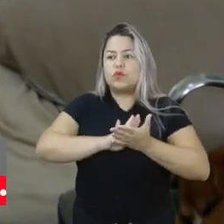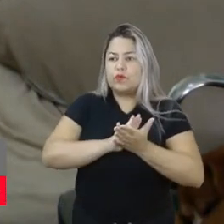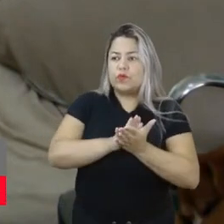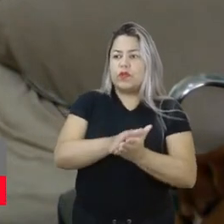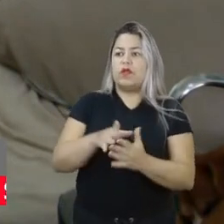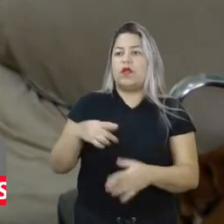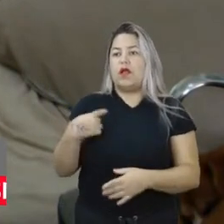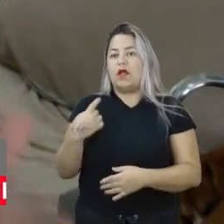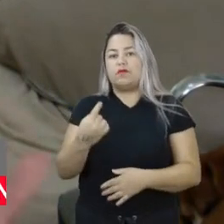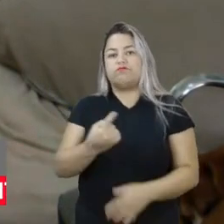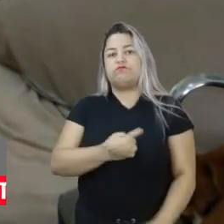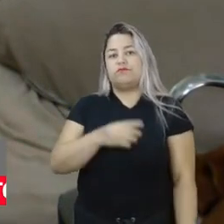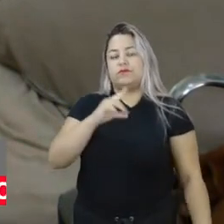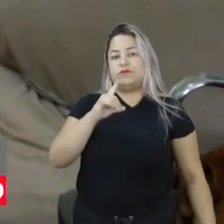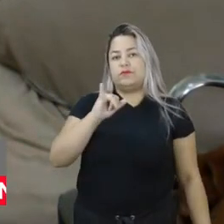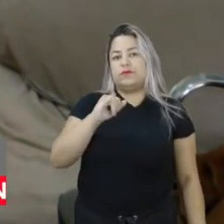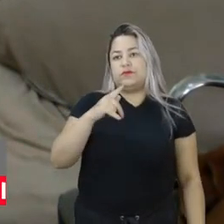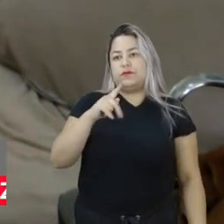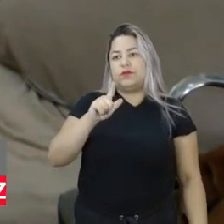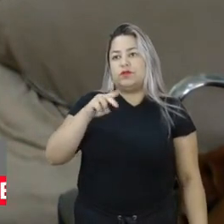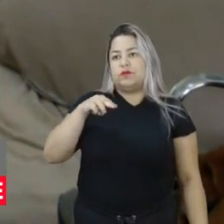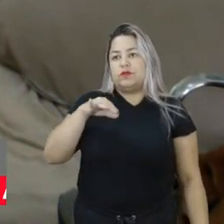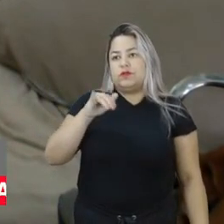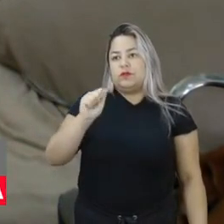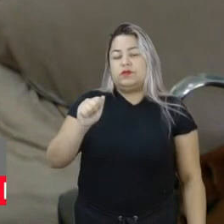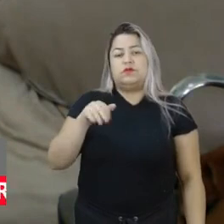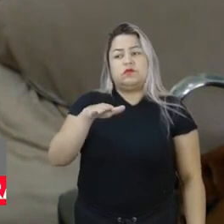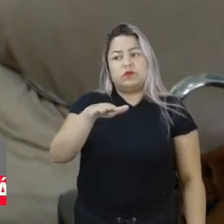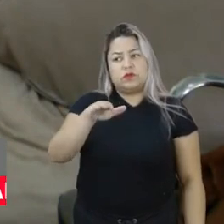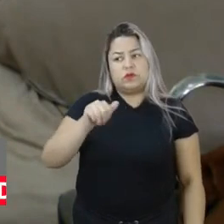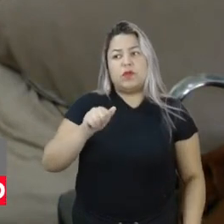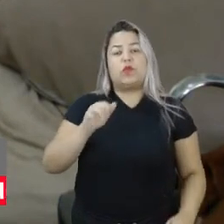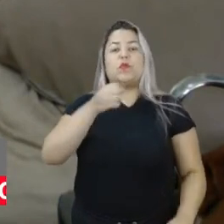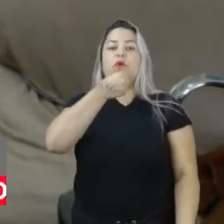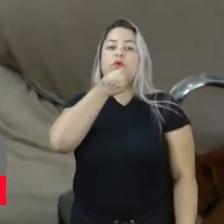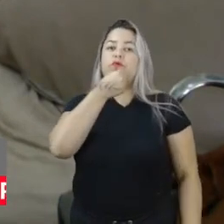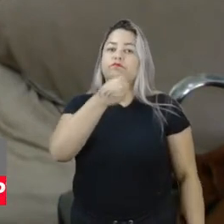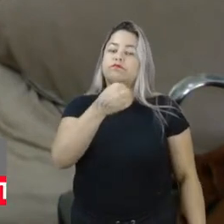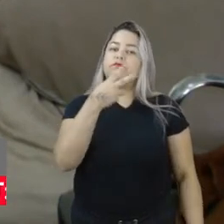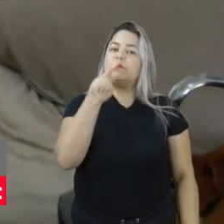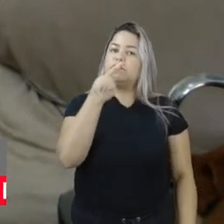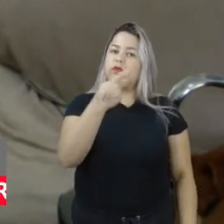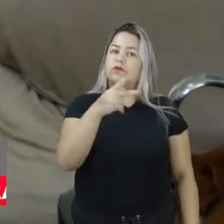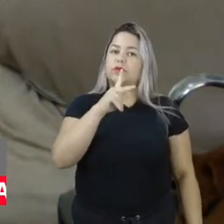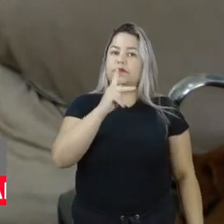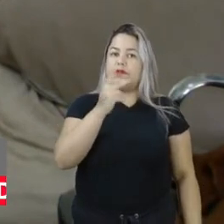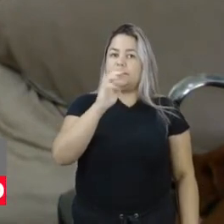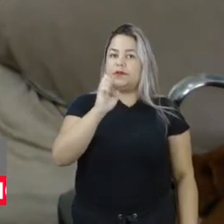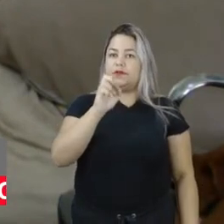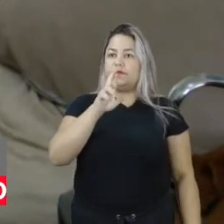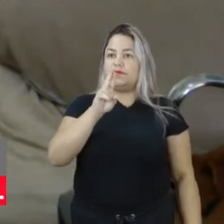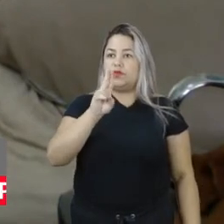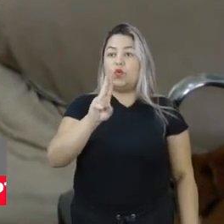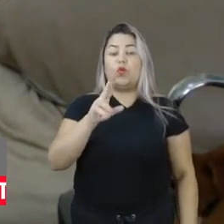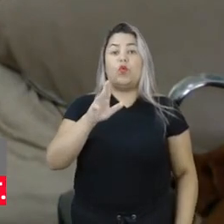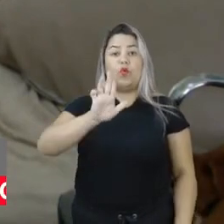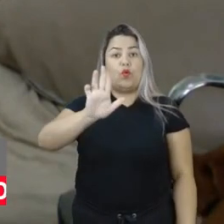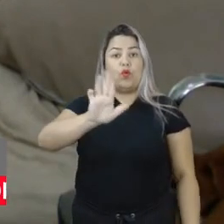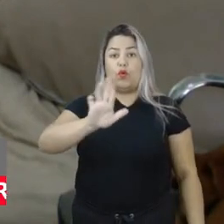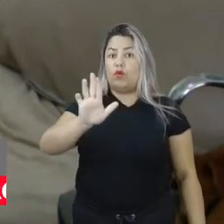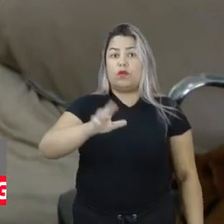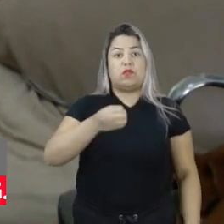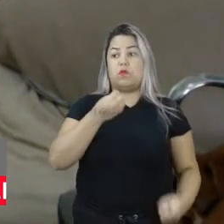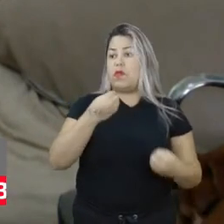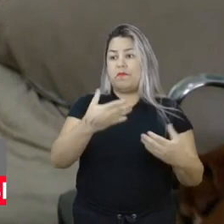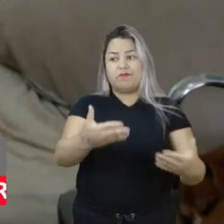a nossa diplomacia, o nosso diplomata, convocando ali uma coletiva onde ele falou em hebreu que Lula não era bem-vindo em Israel